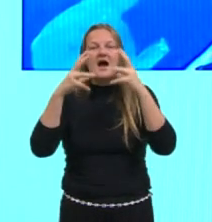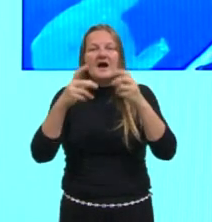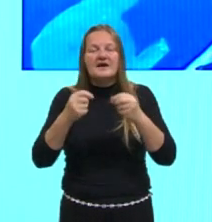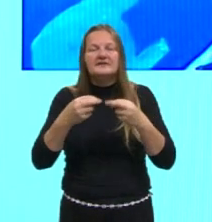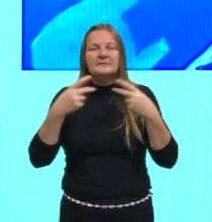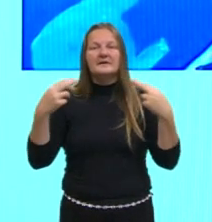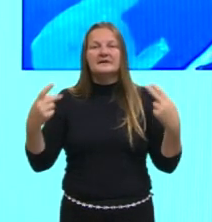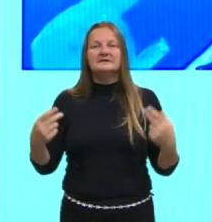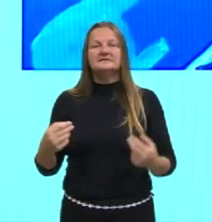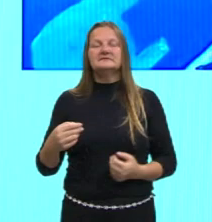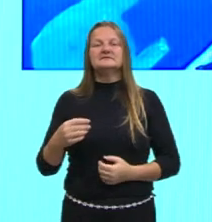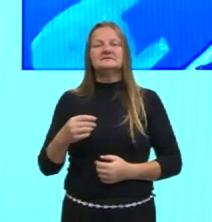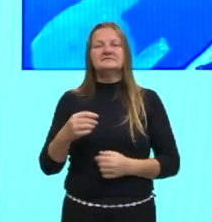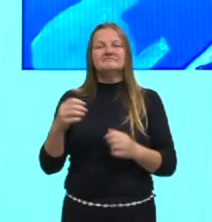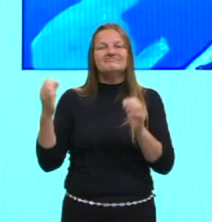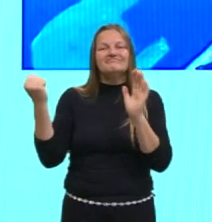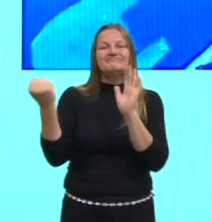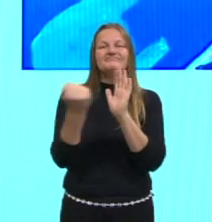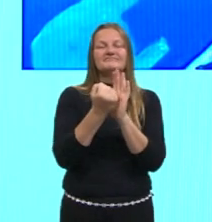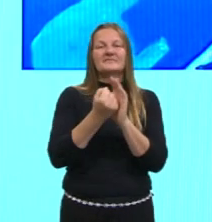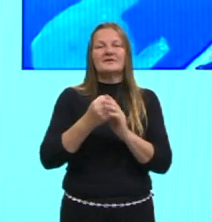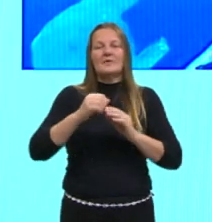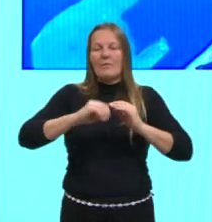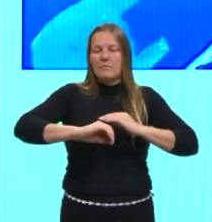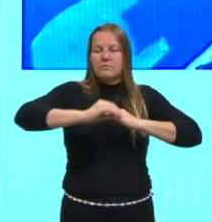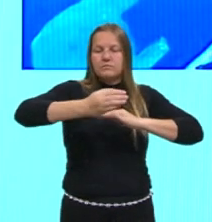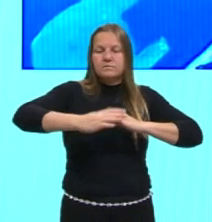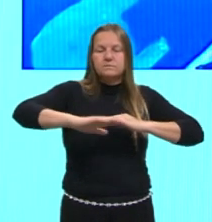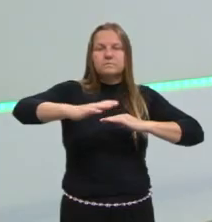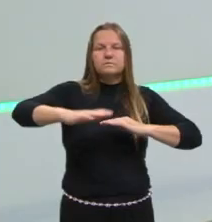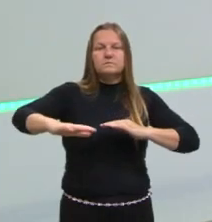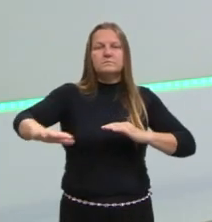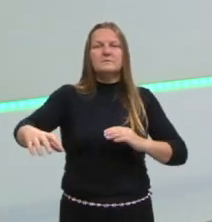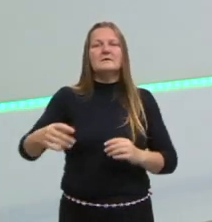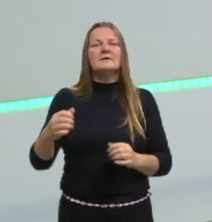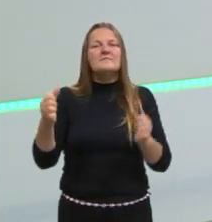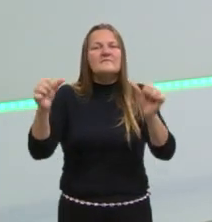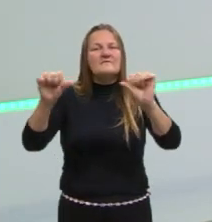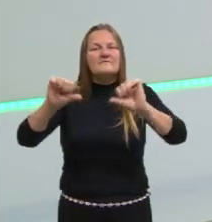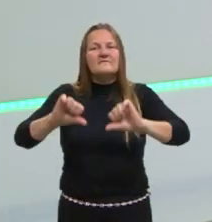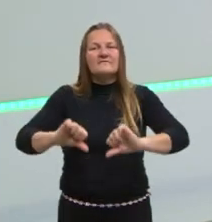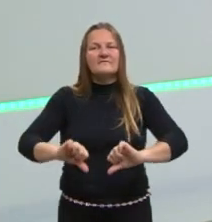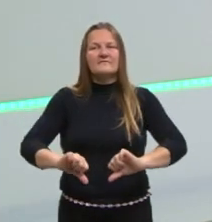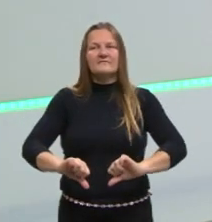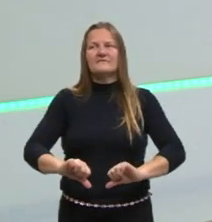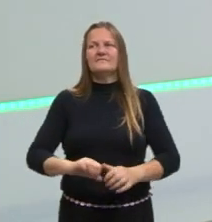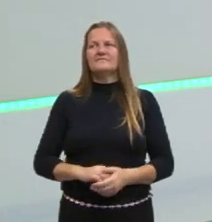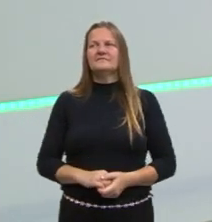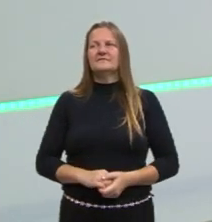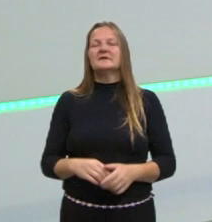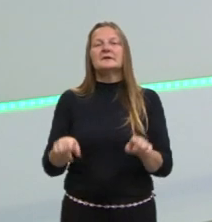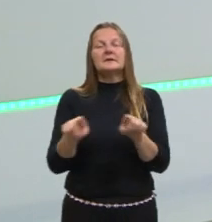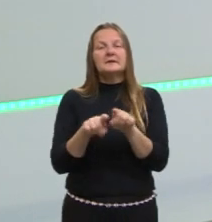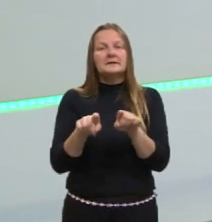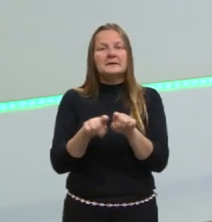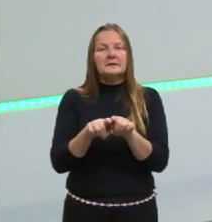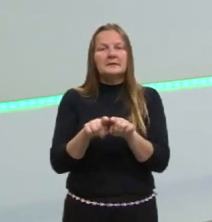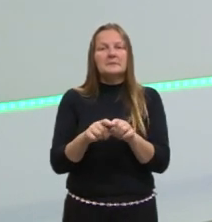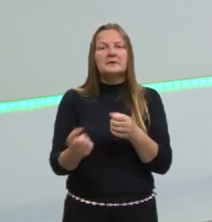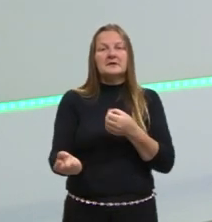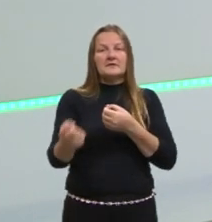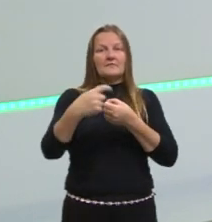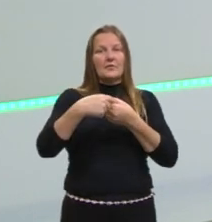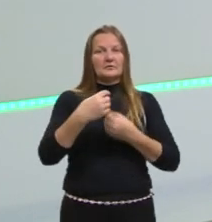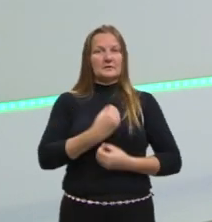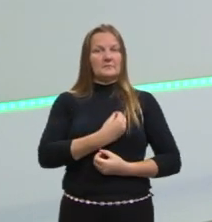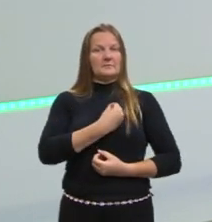que afeta biodiversidade nos oceanos né que prejudica que acaba trazendo problema de volta para os